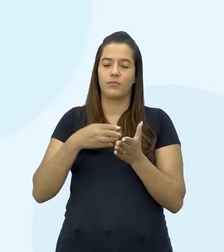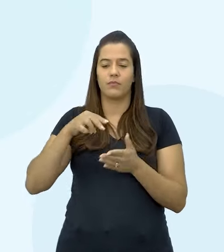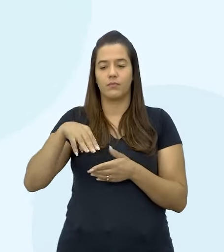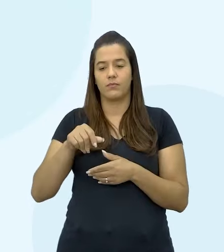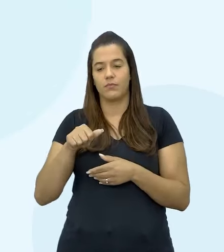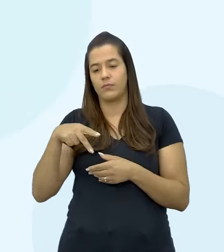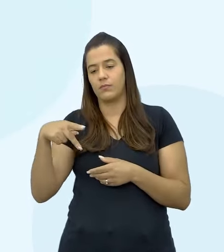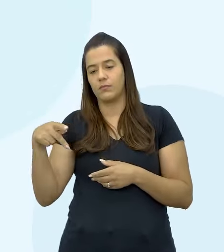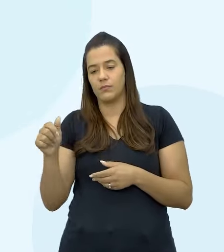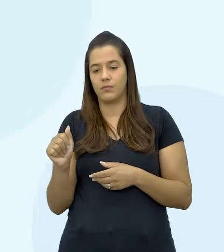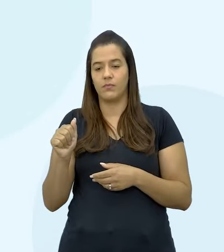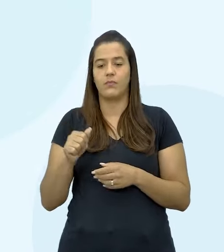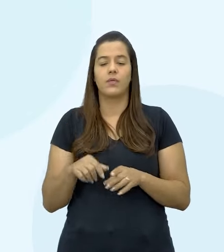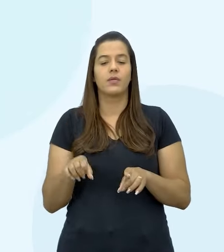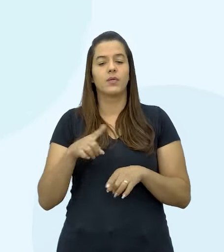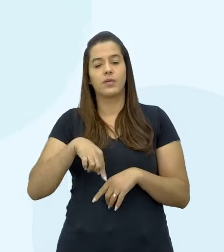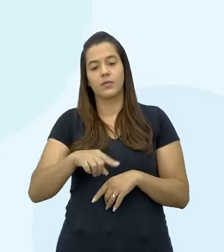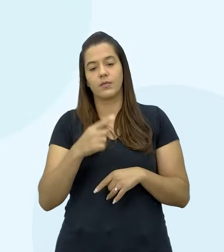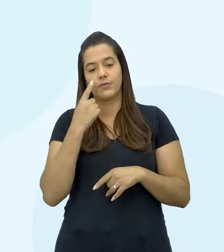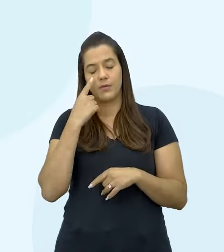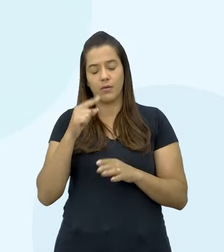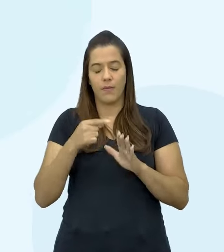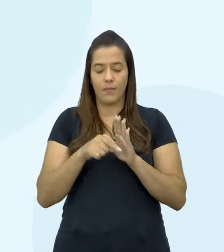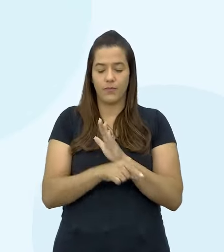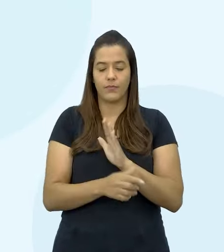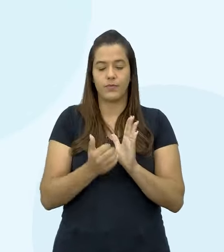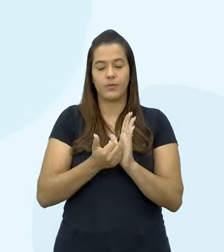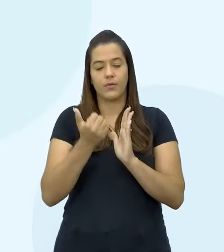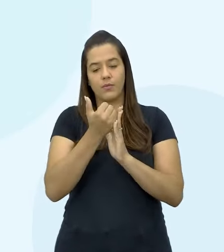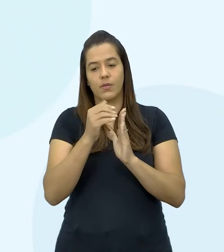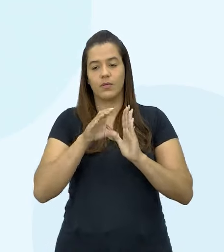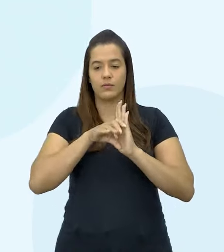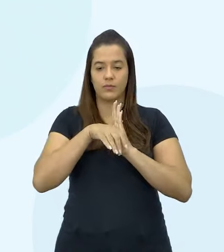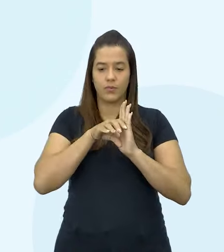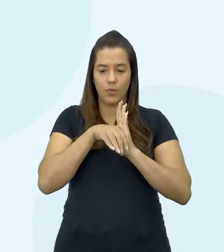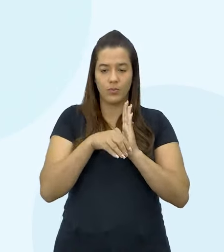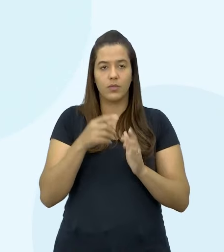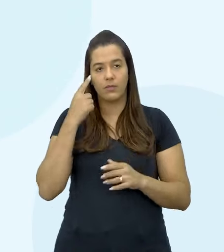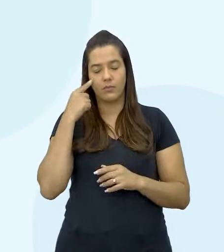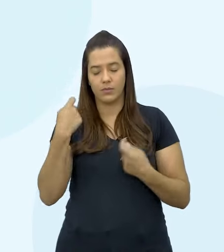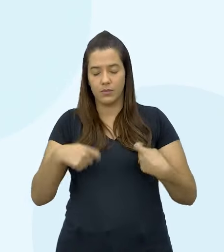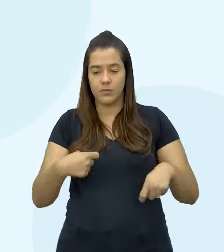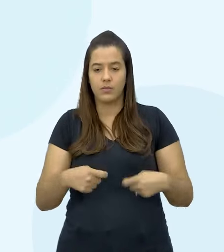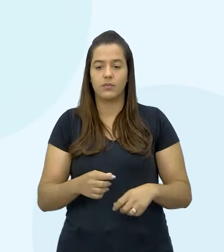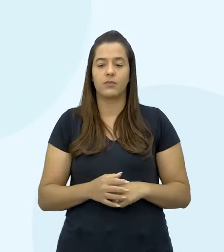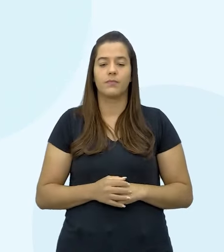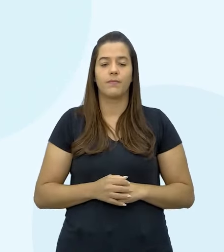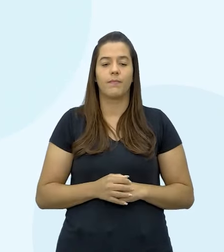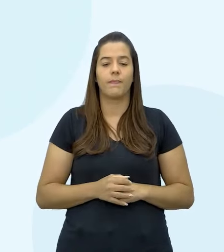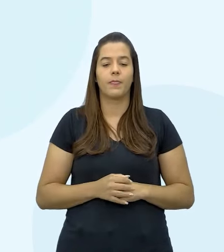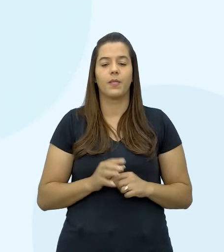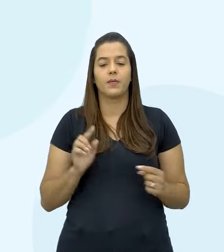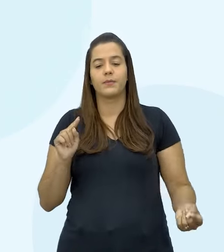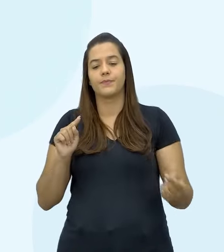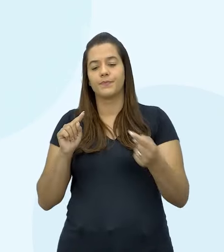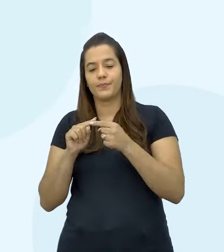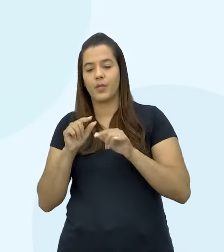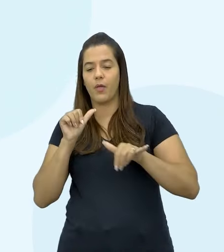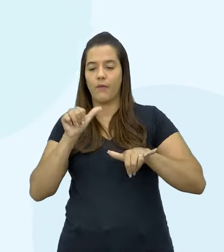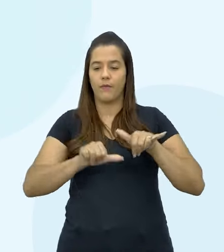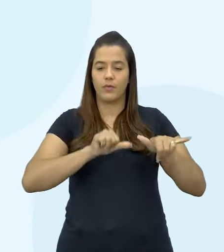foi como a gente falou, né, que supõe o aprofundamento de conceitos, né, em relação a